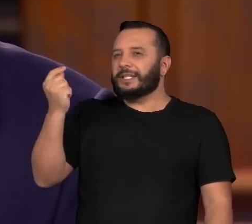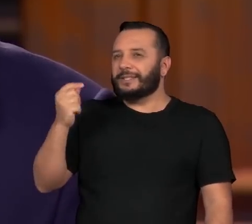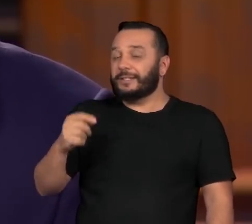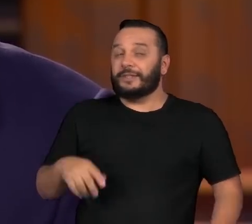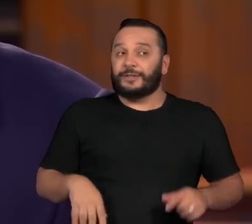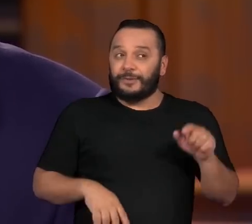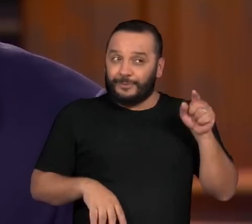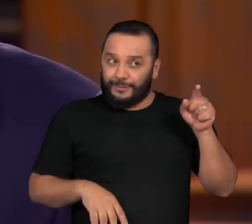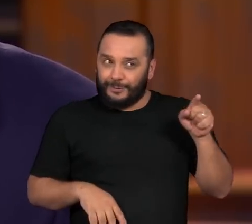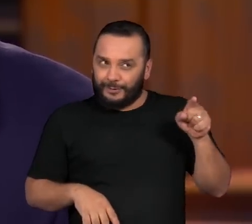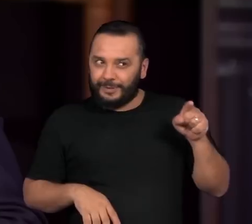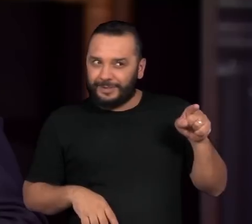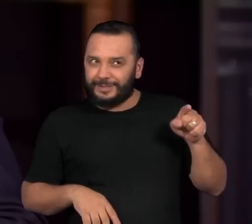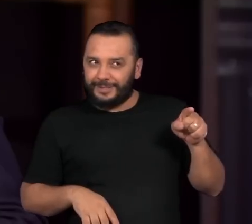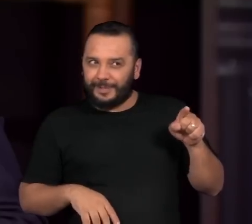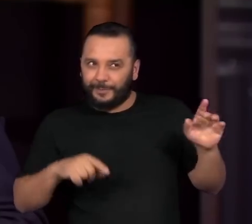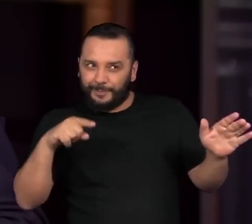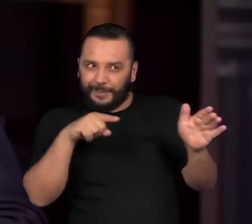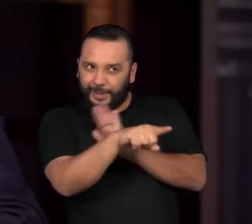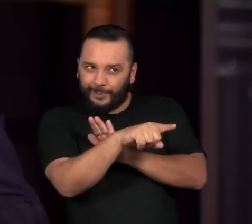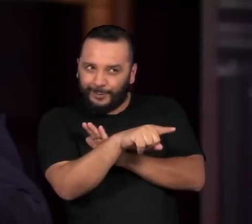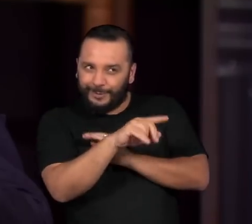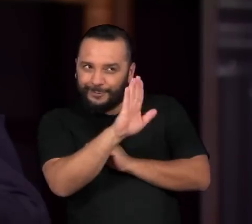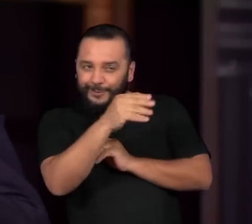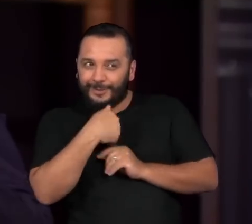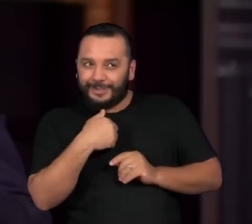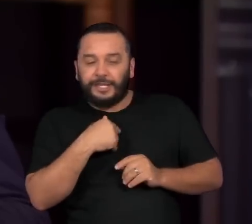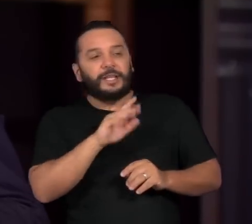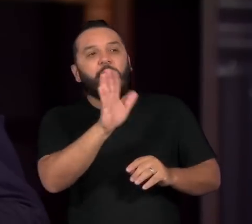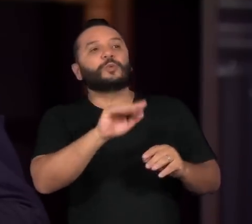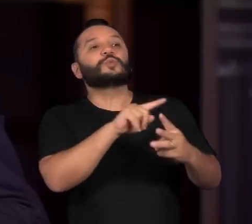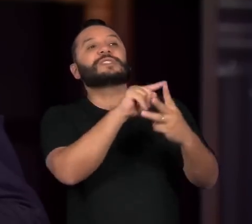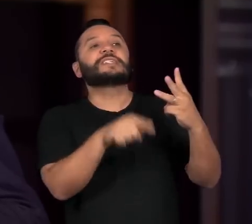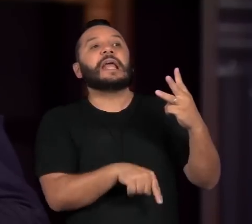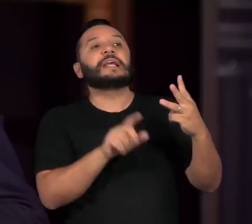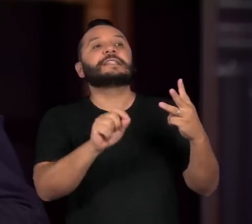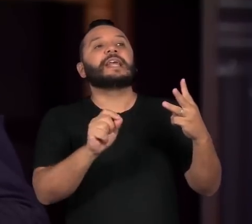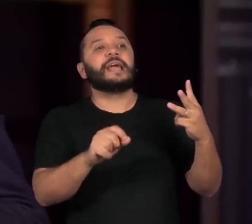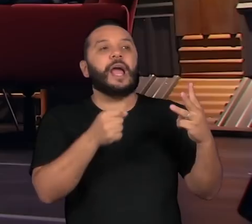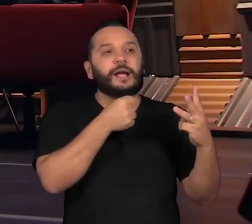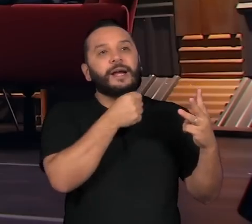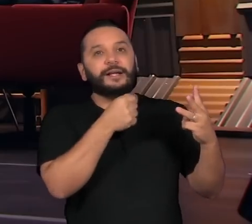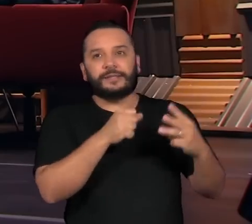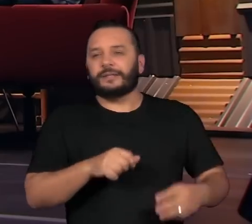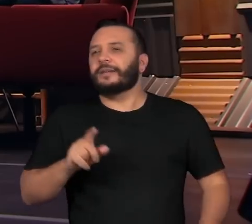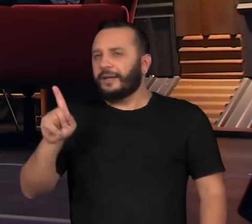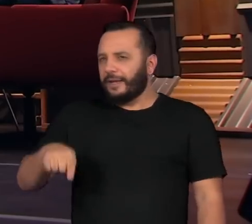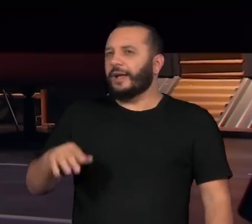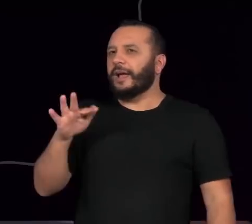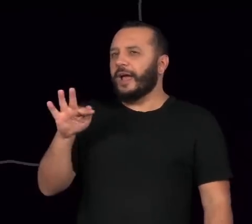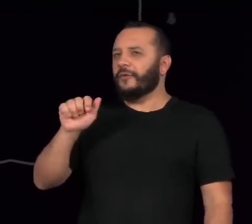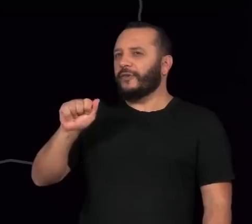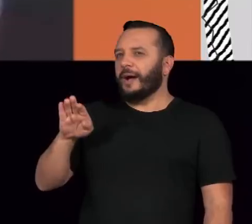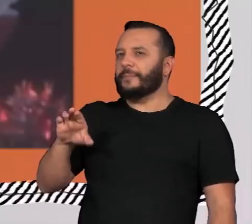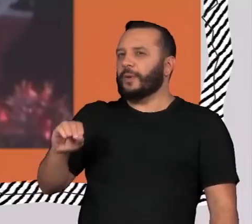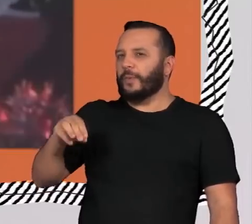da pergunta, mas tudo bem. Não, que você colocou... Dos três, quem canta melhor? Claro, o padre Fábio de Mello, não há